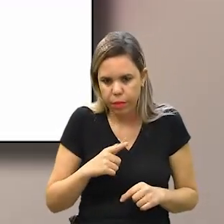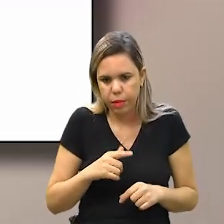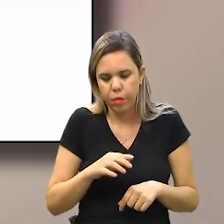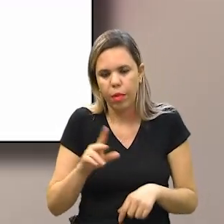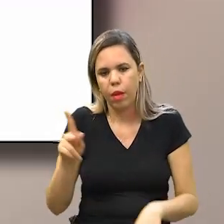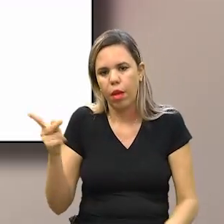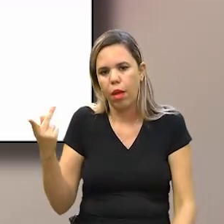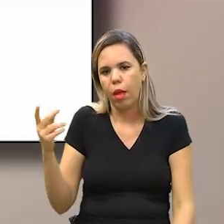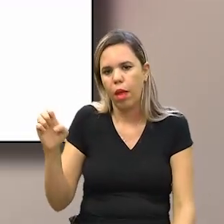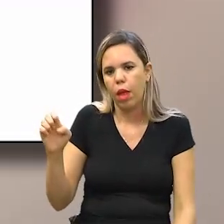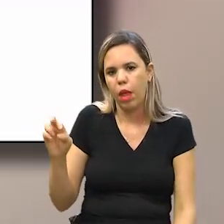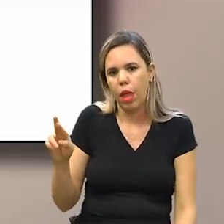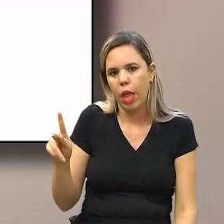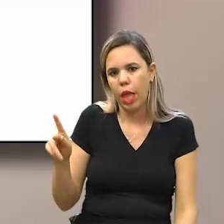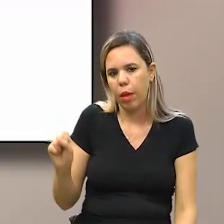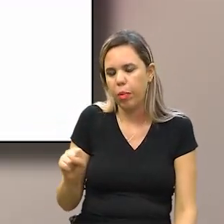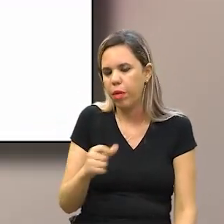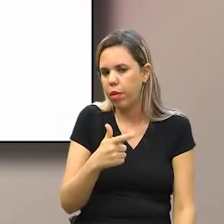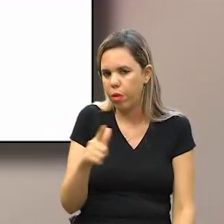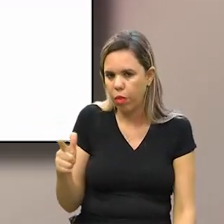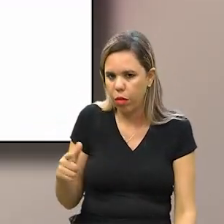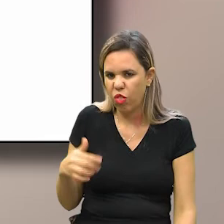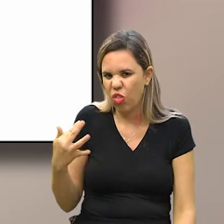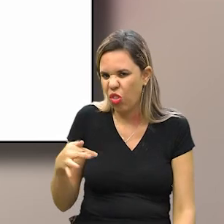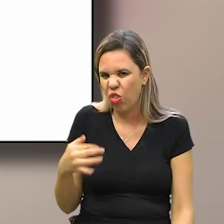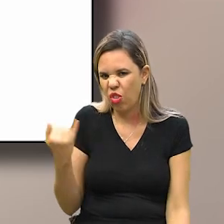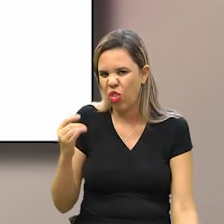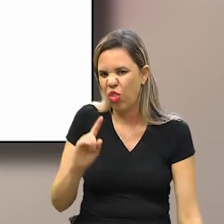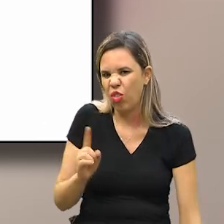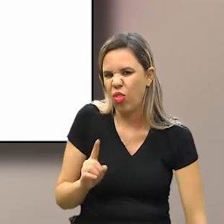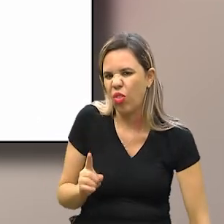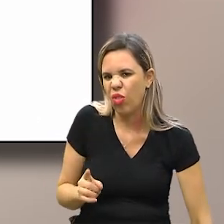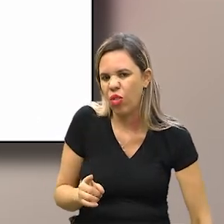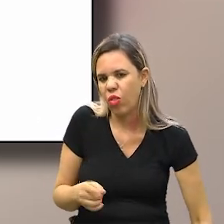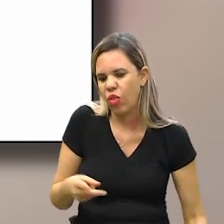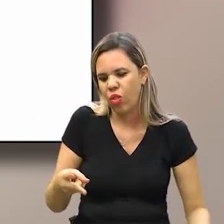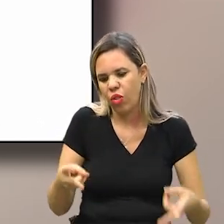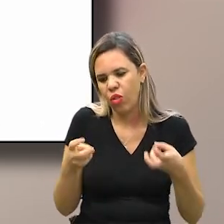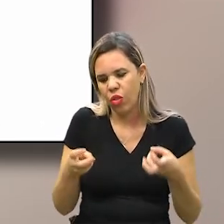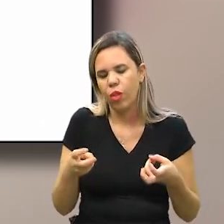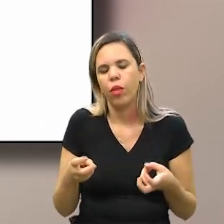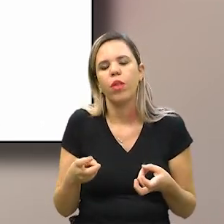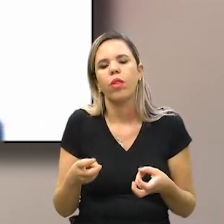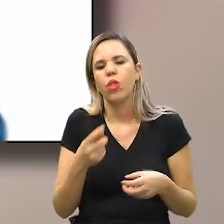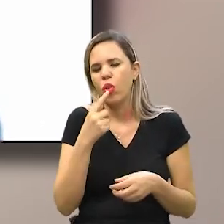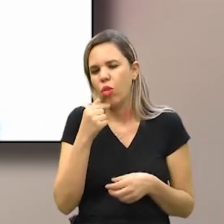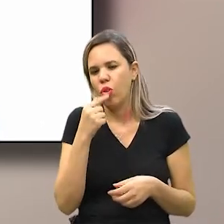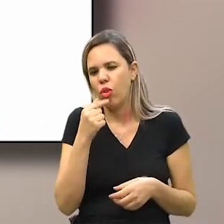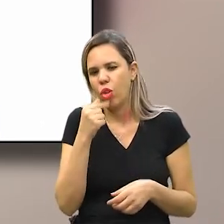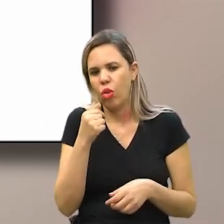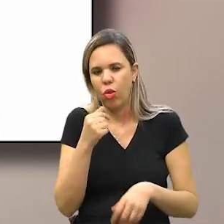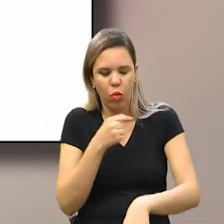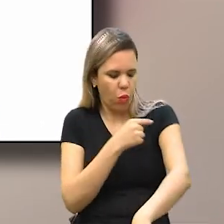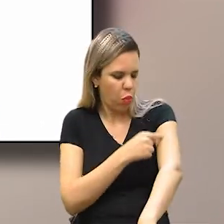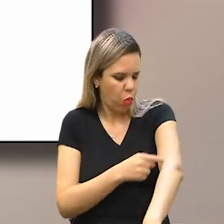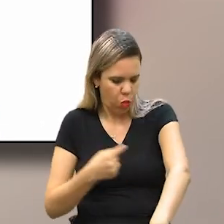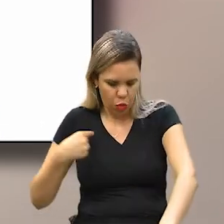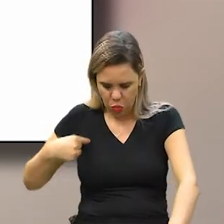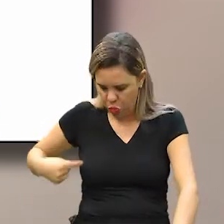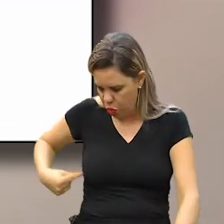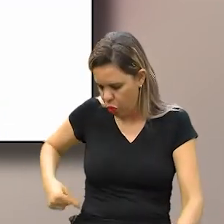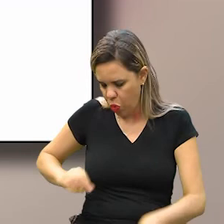um quadro de herpes zoster, mesmo que ela não tenha uma dor importante, mas ela percebeu ali, ficou vermelha uma faixa do